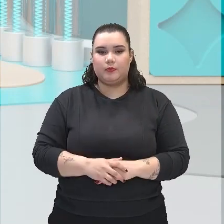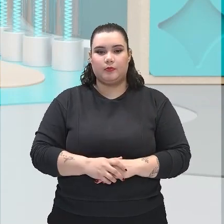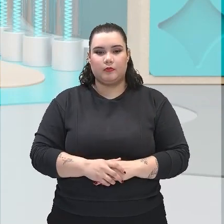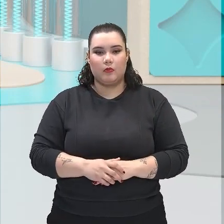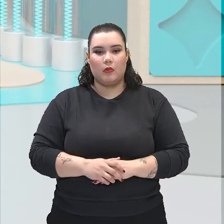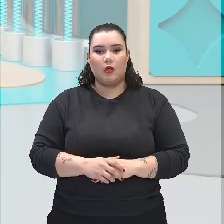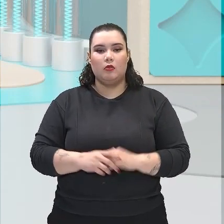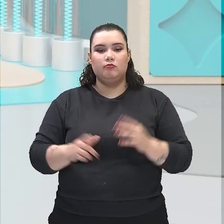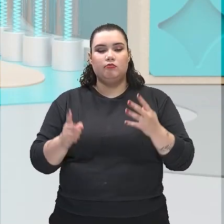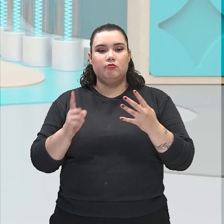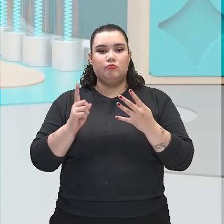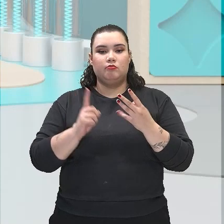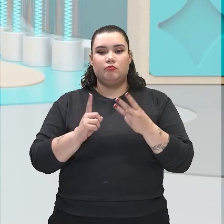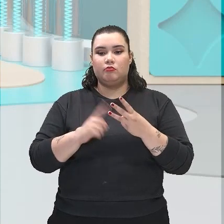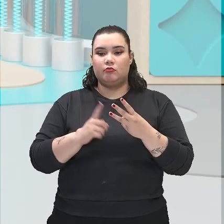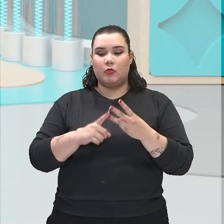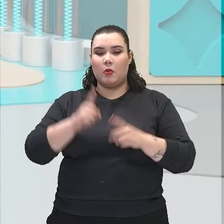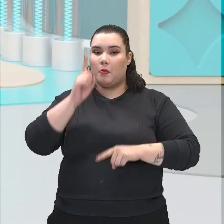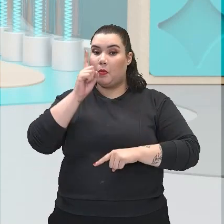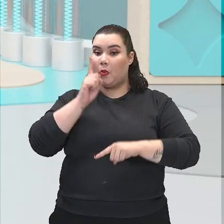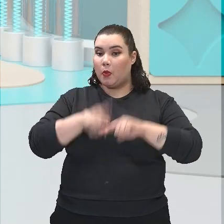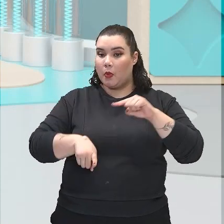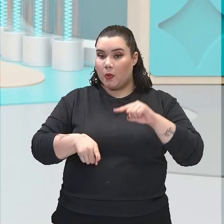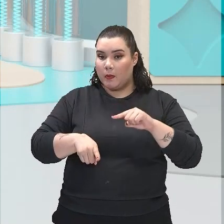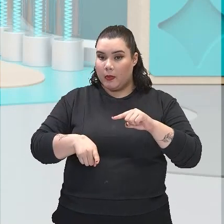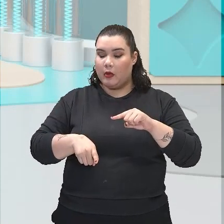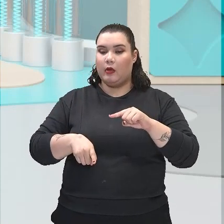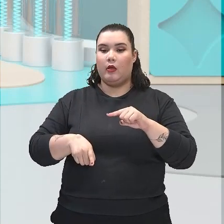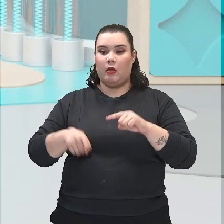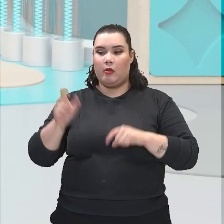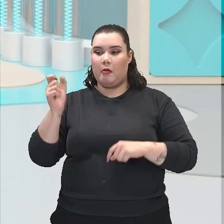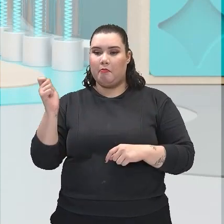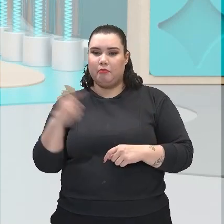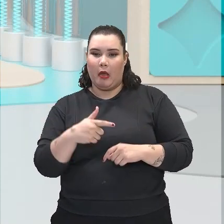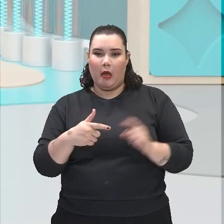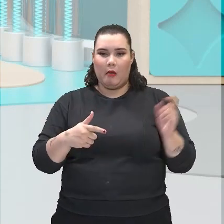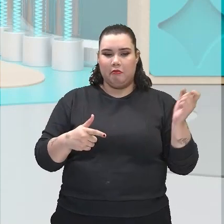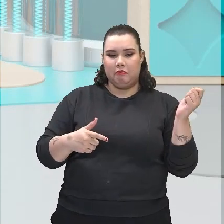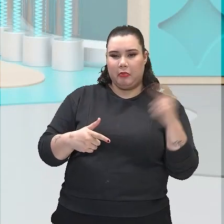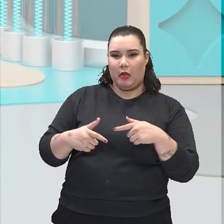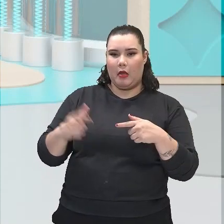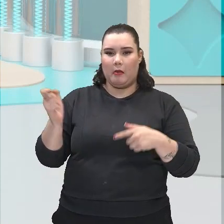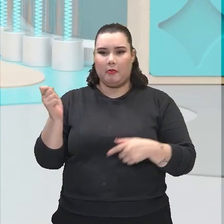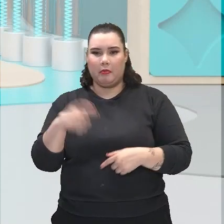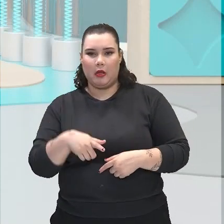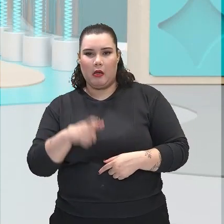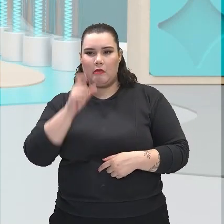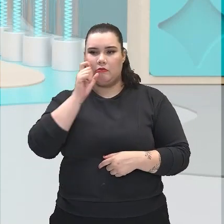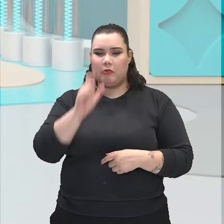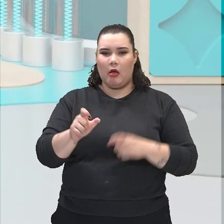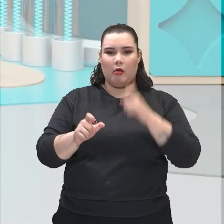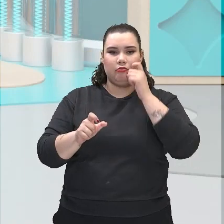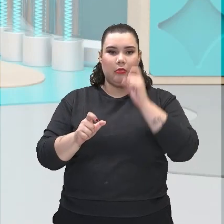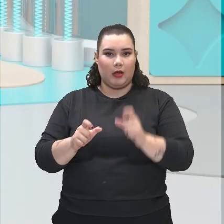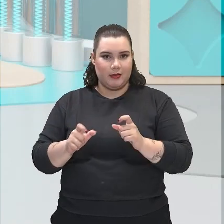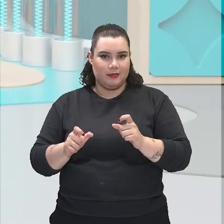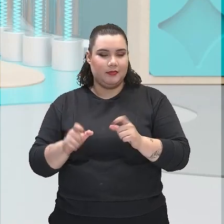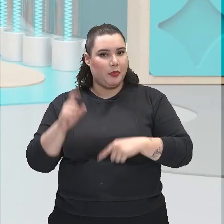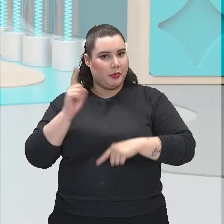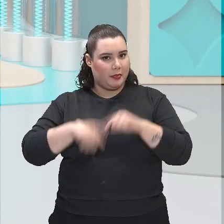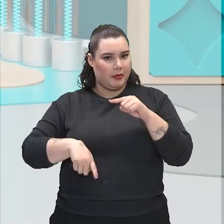exatamente proibição de xingamento ou ofensa durante o debate. Então percebam que o meio